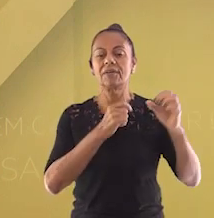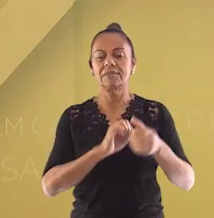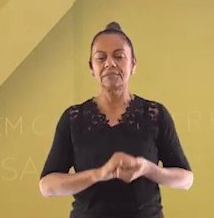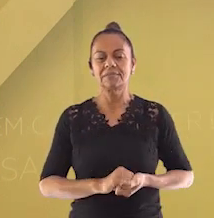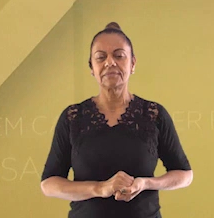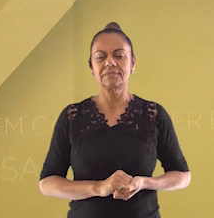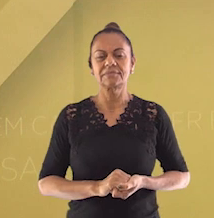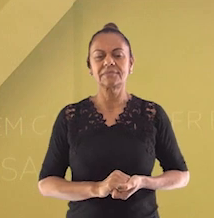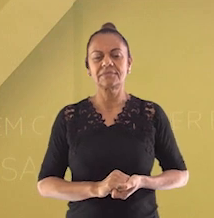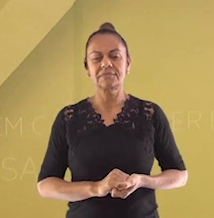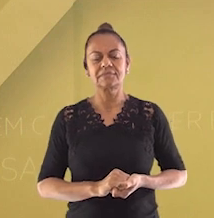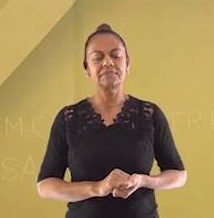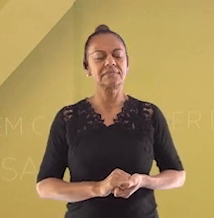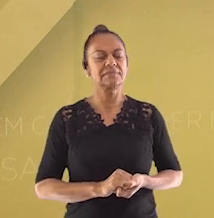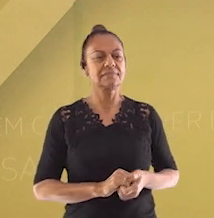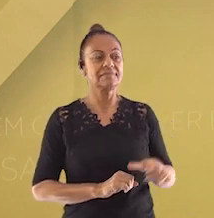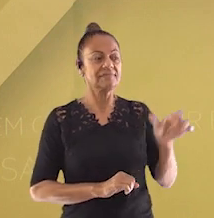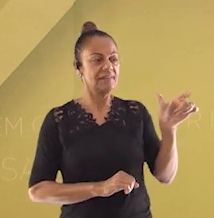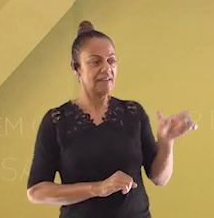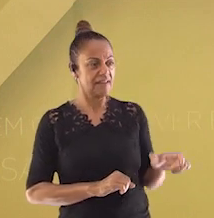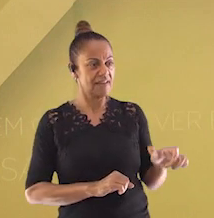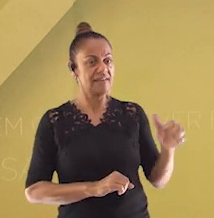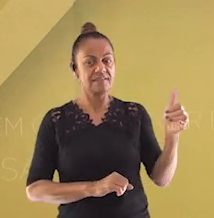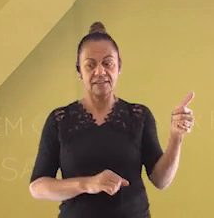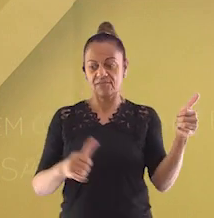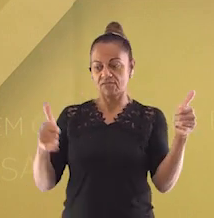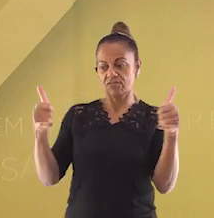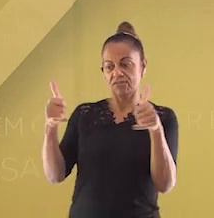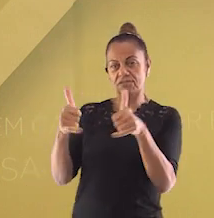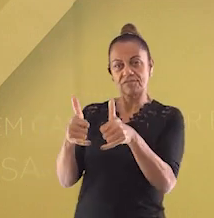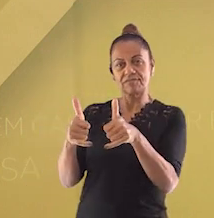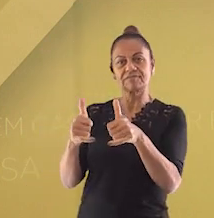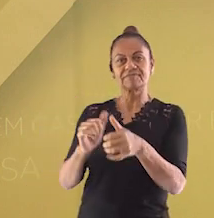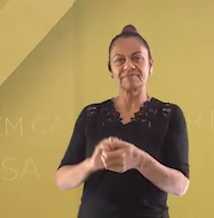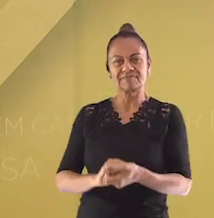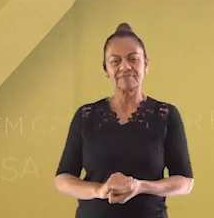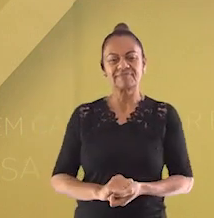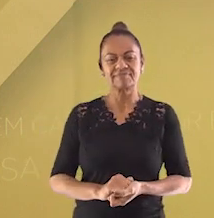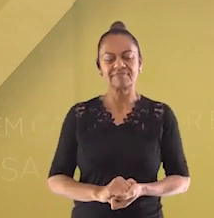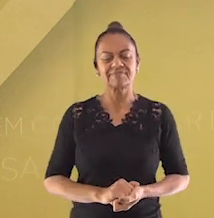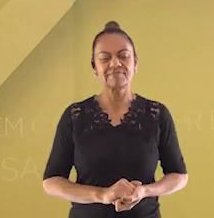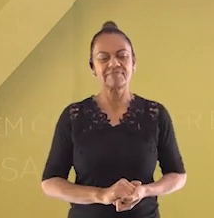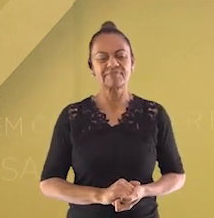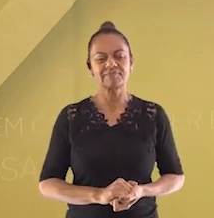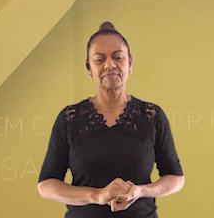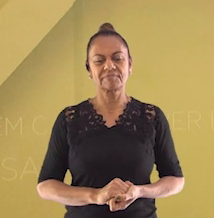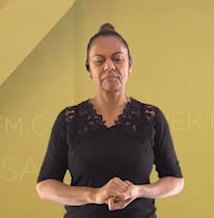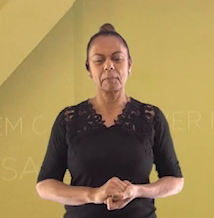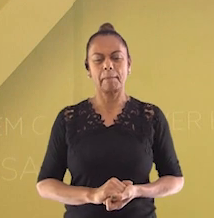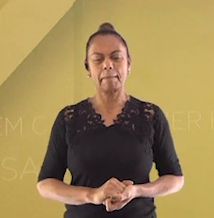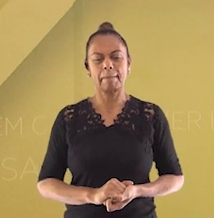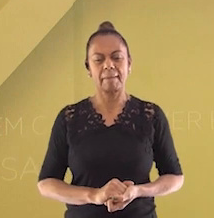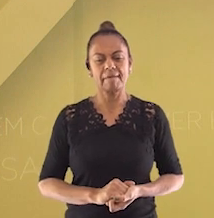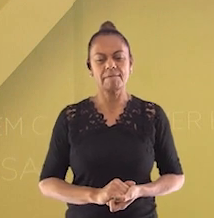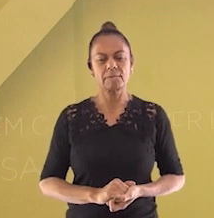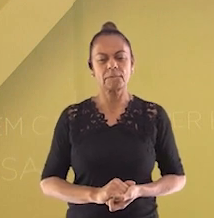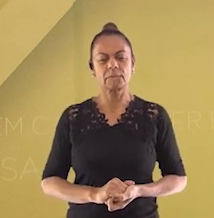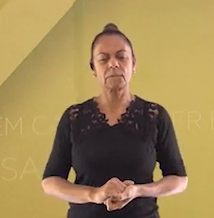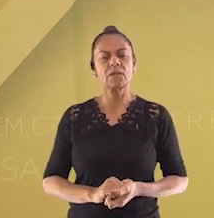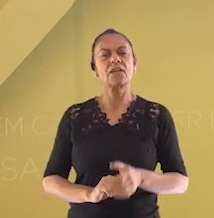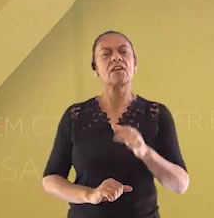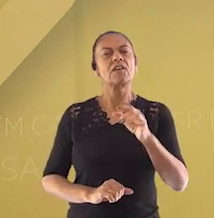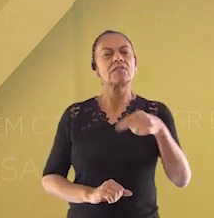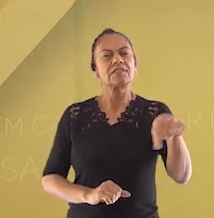repita por favor John Cold Sofia isso aí John ligou para Sofia